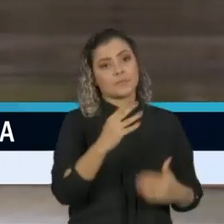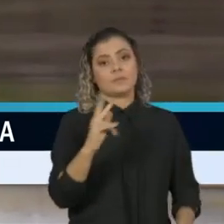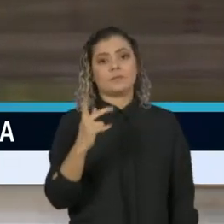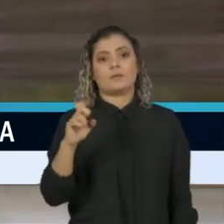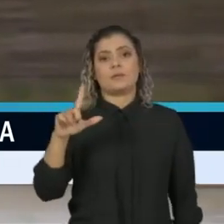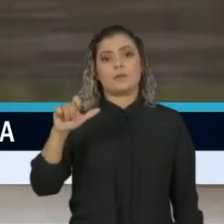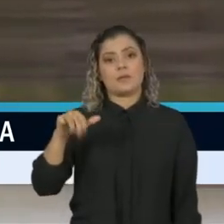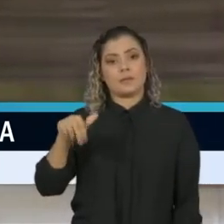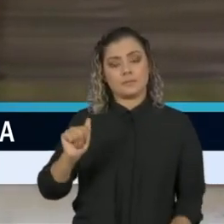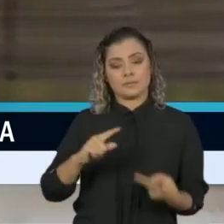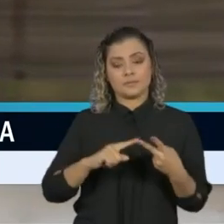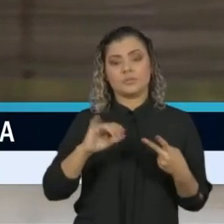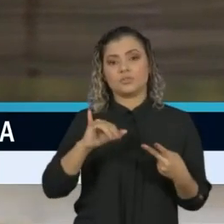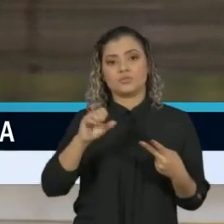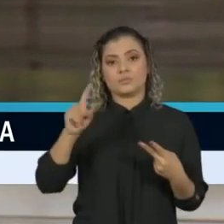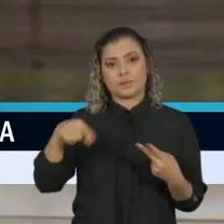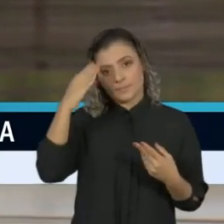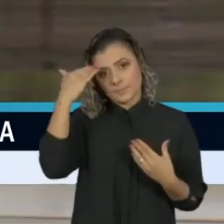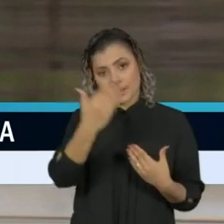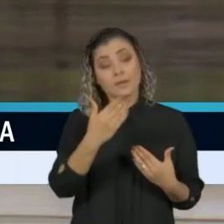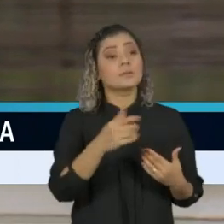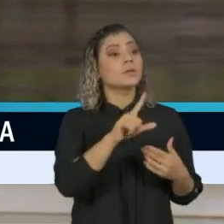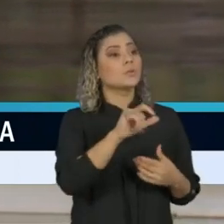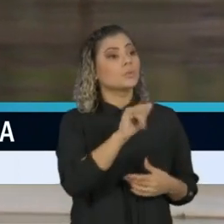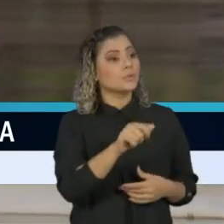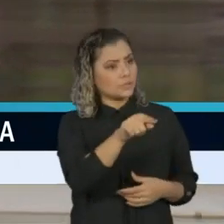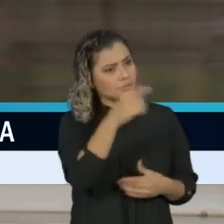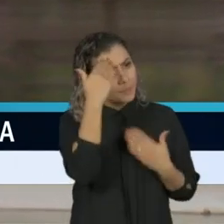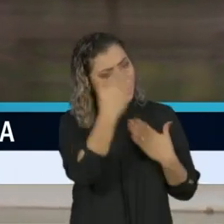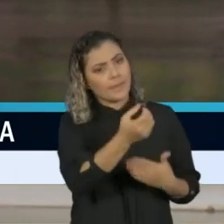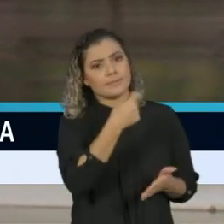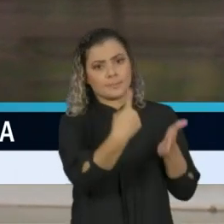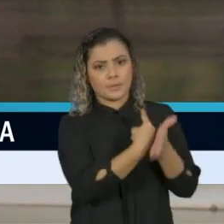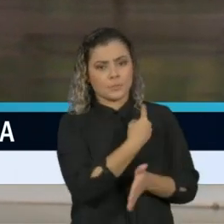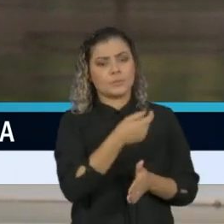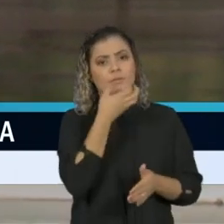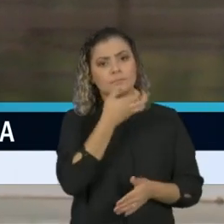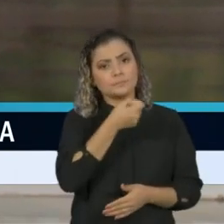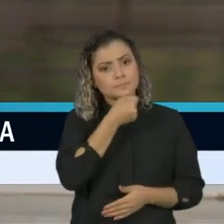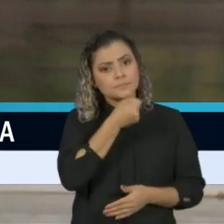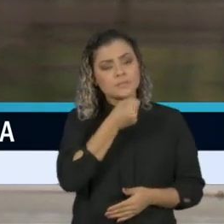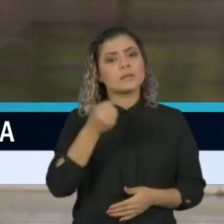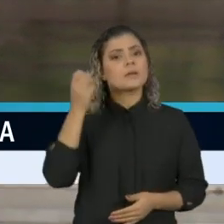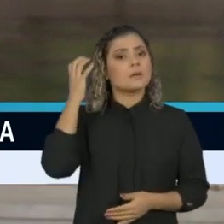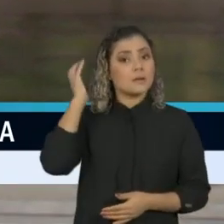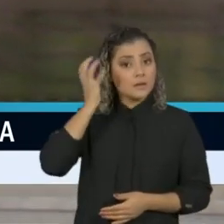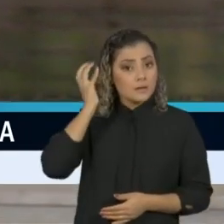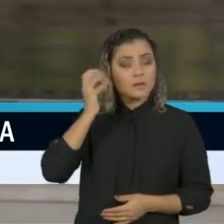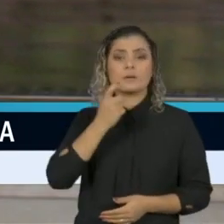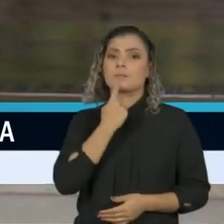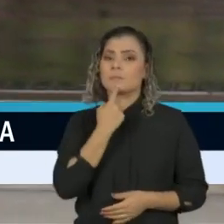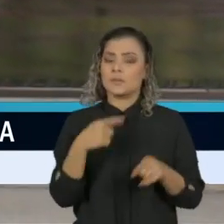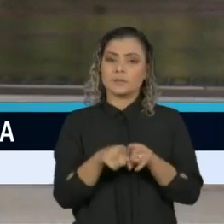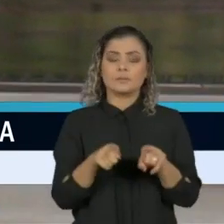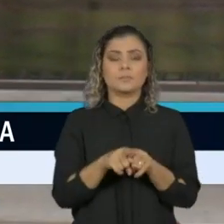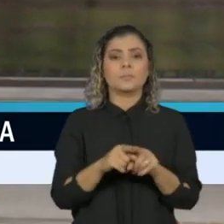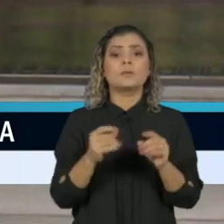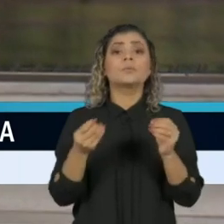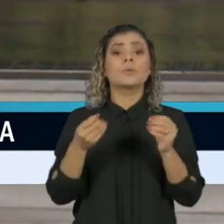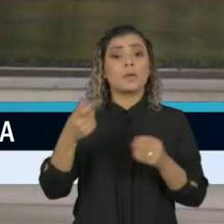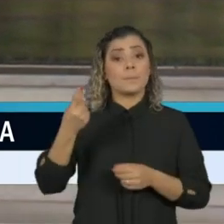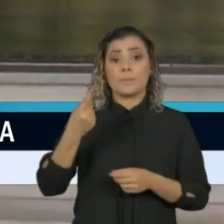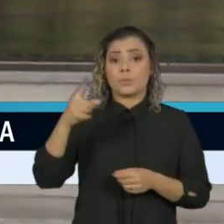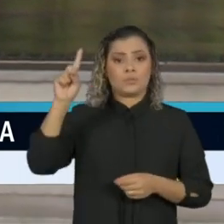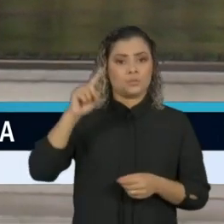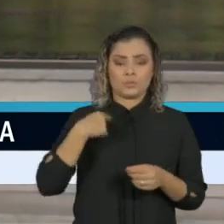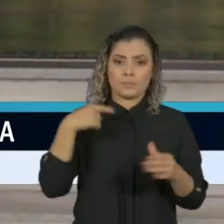Sato. Obrigado, doutor Zé Henrique Guerma. Obrigado, Luiz Felipe Leite, da Rádio Brasil Campinas. Vamos agora à penúltima pergunta